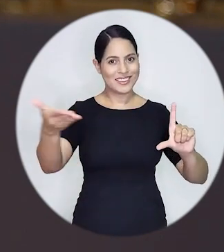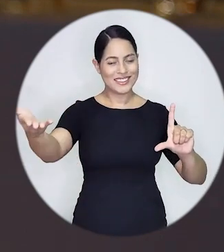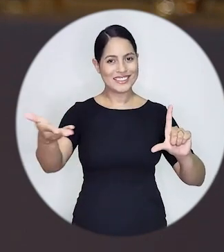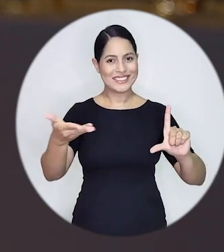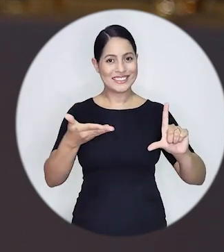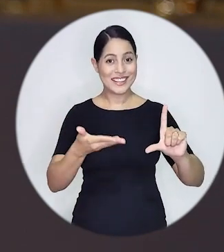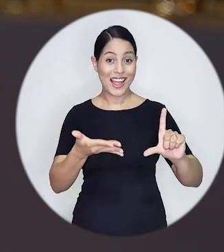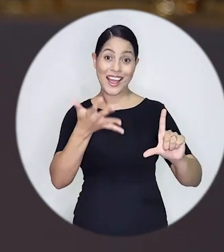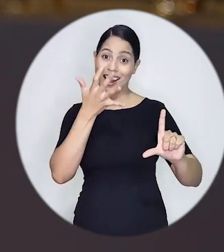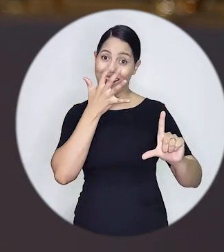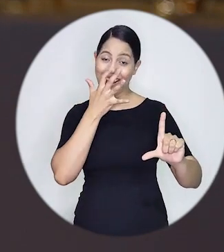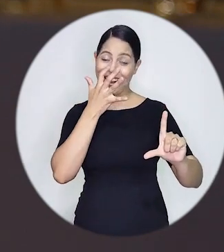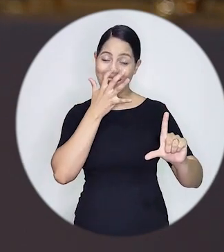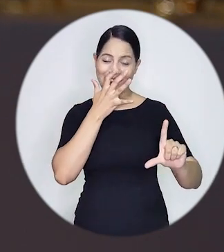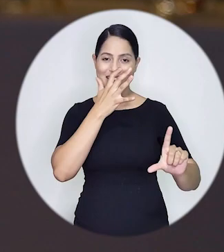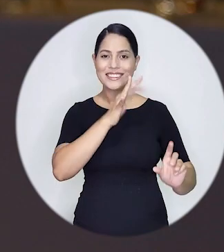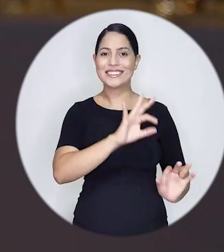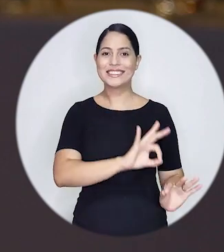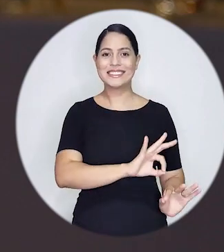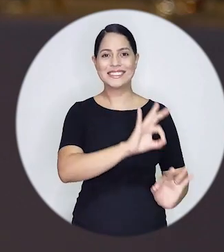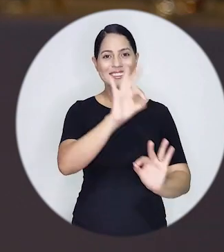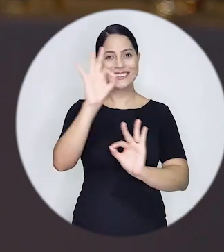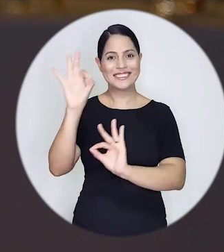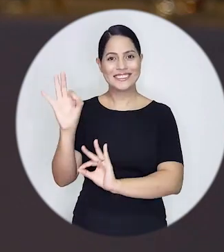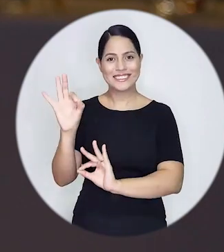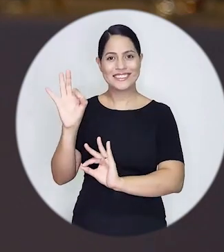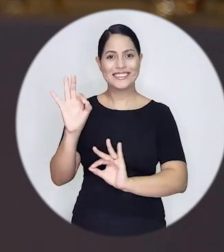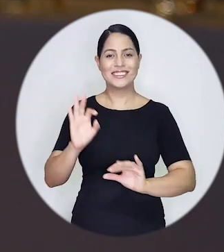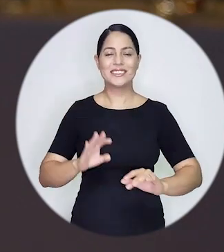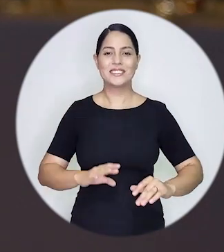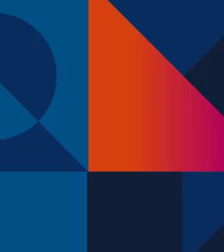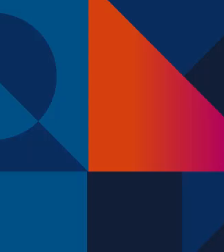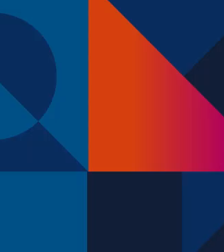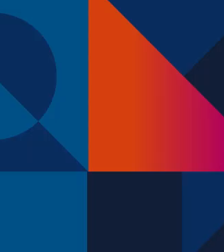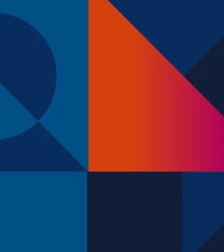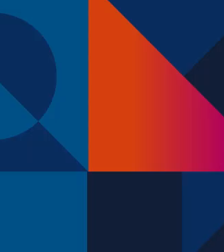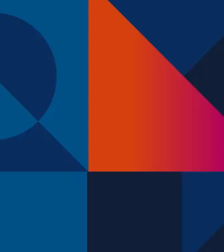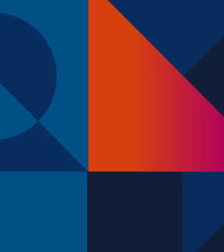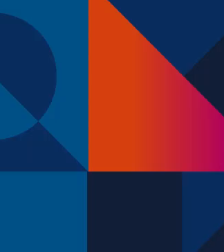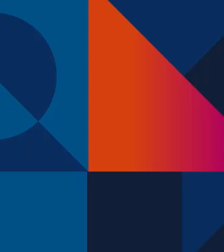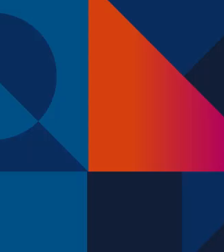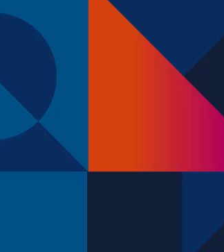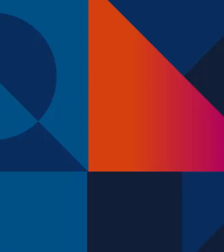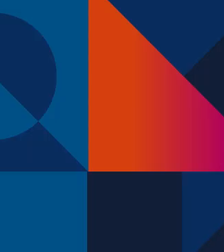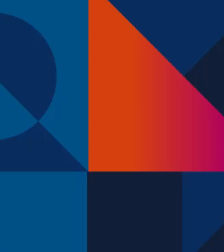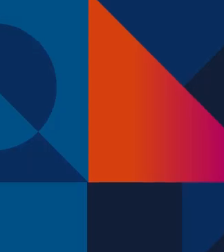o nosso convidado. Então fique com a gente, já estamos no ar.